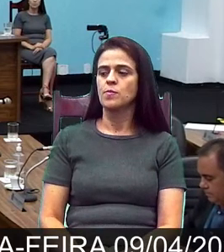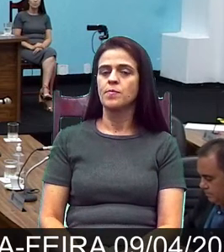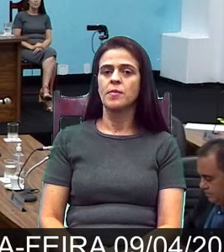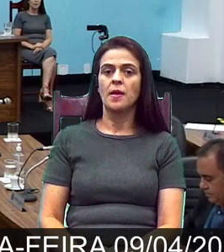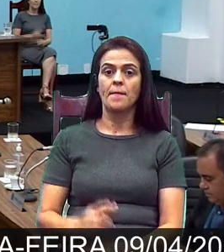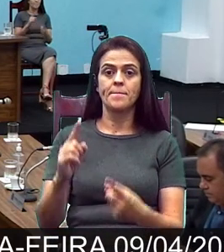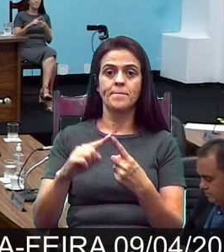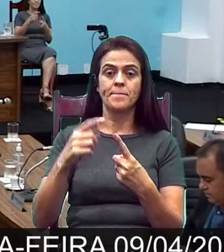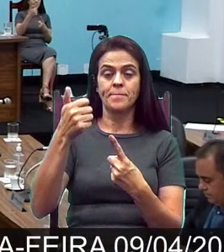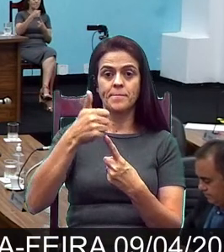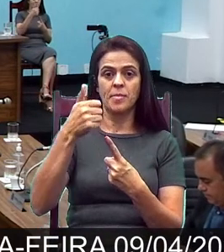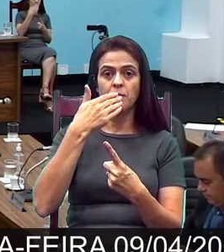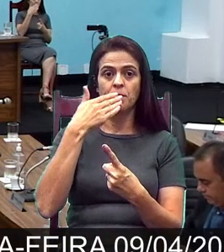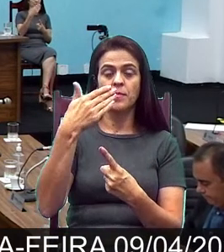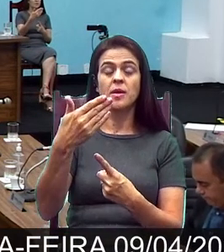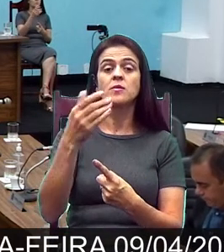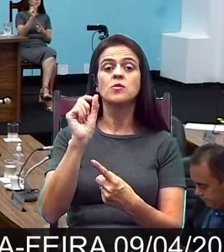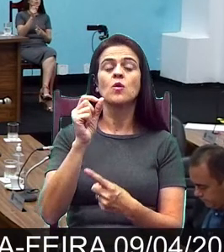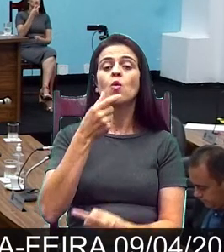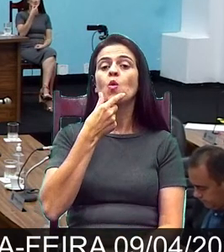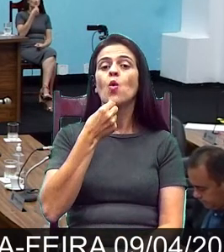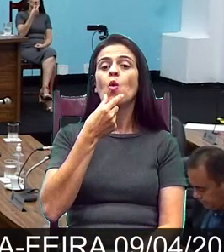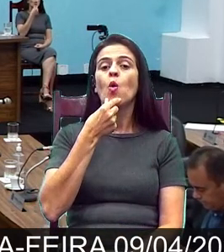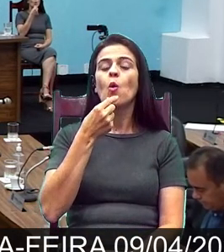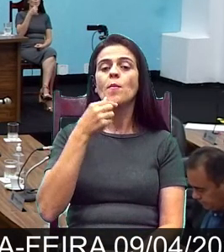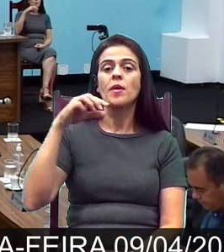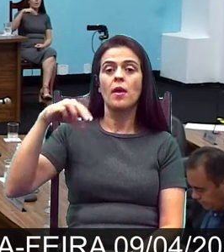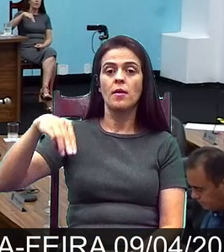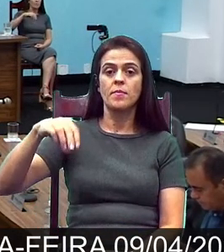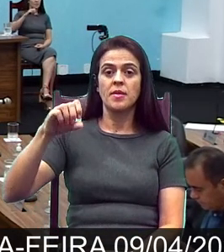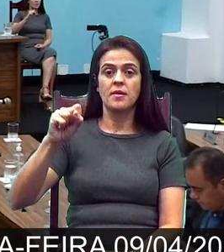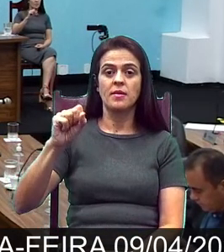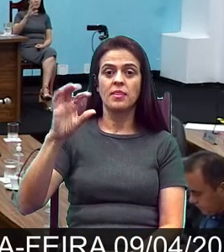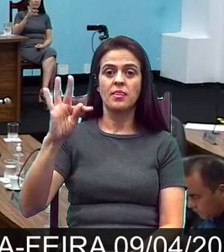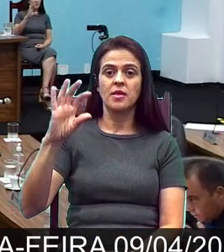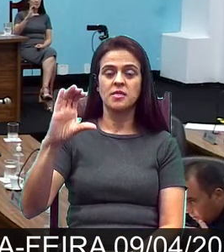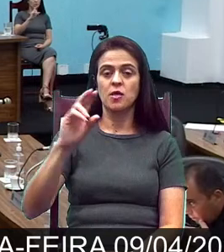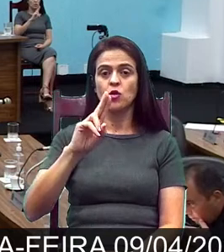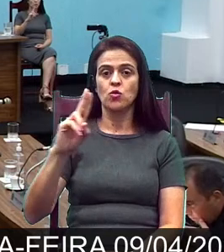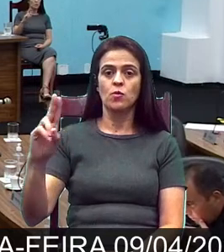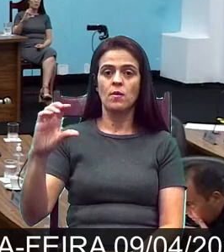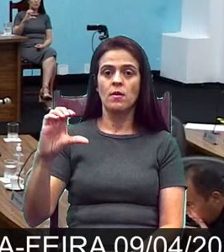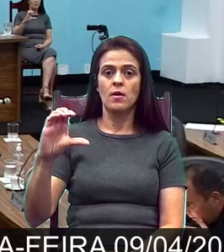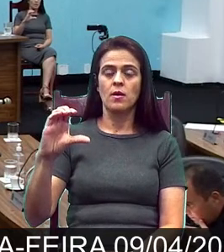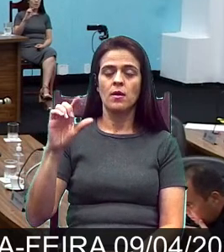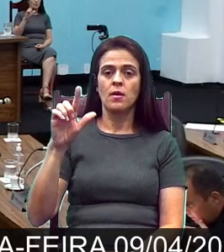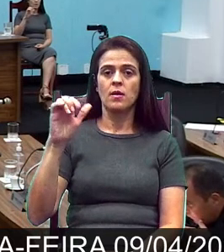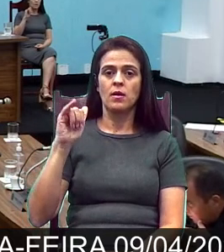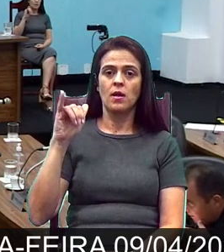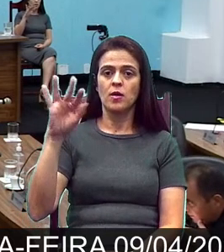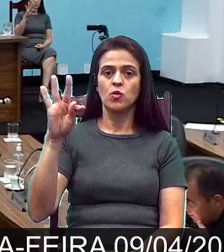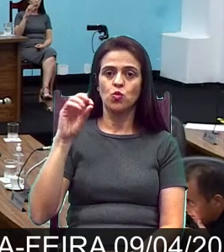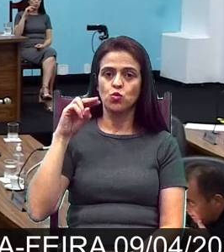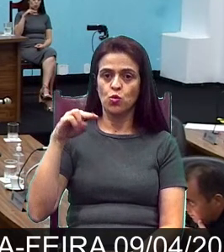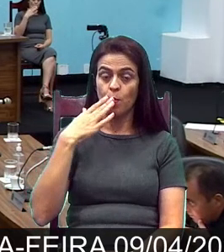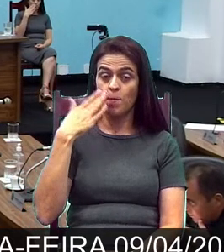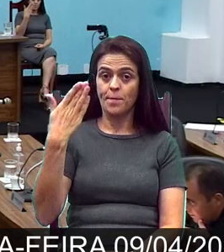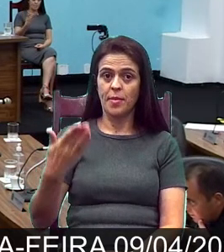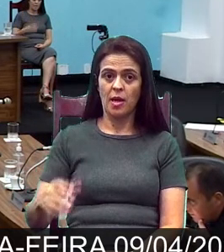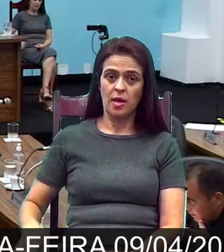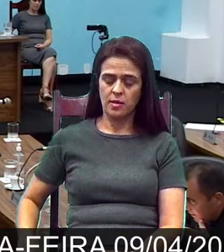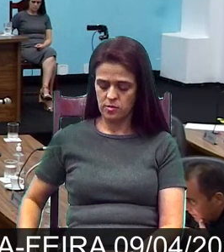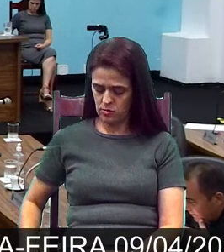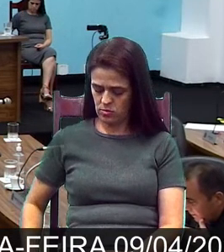A minha primeira indicação ao senhor Cleide César, superintendente de trânsito, pedindo a ele aqui toda a sinalização